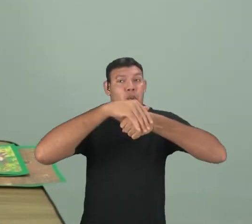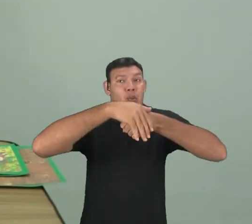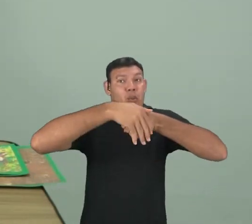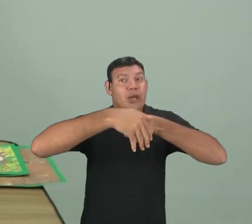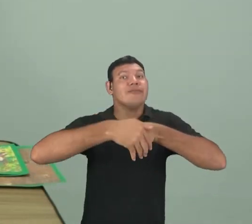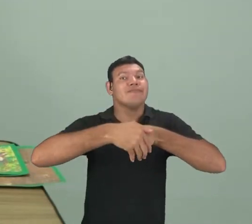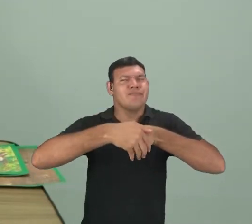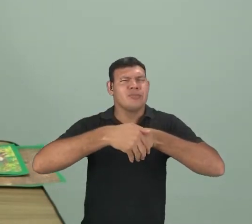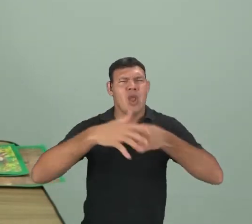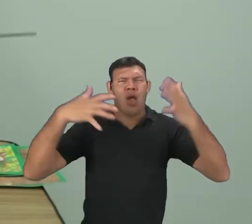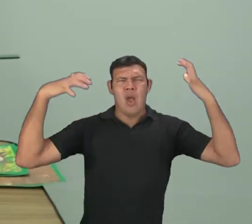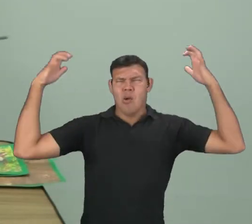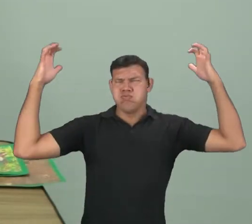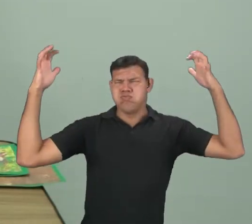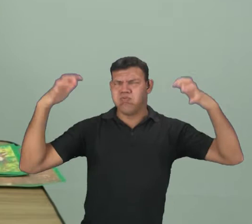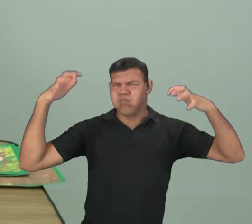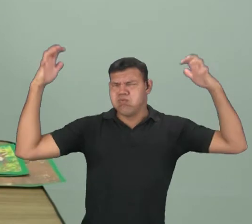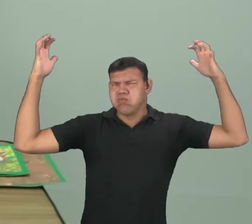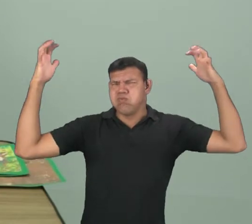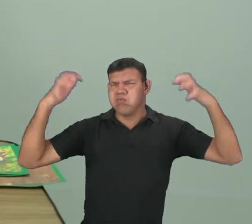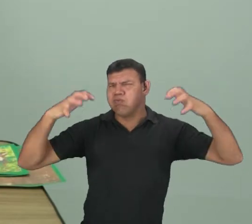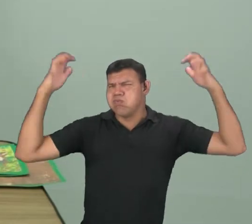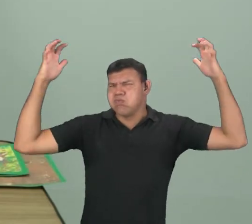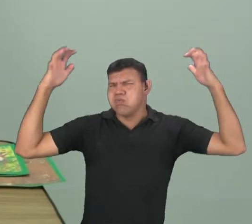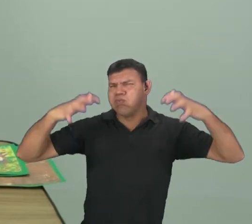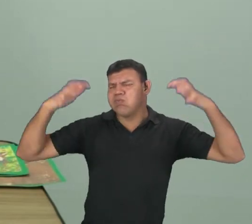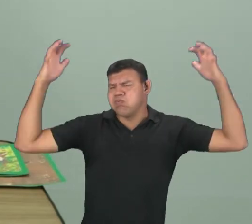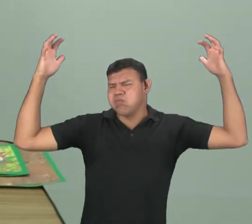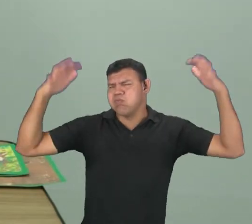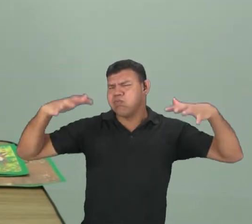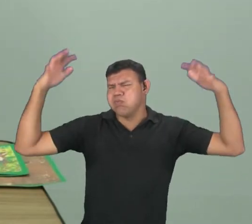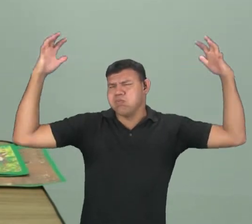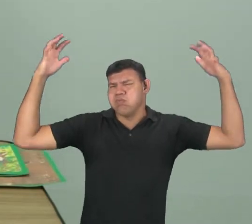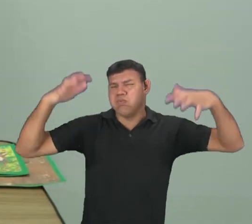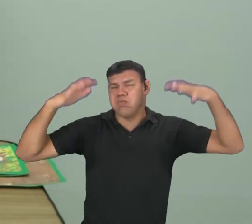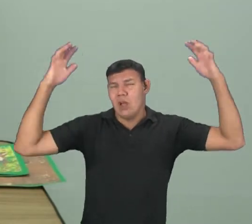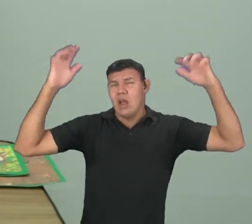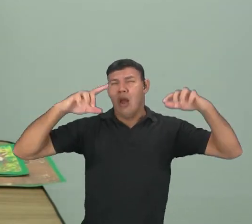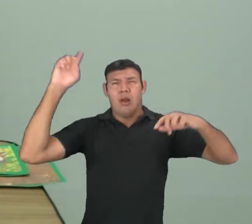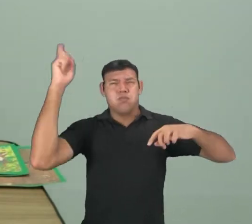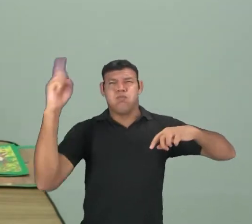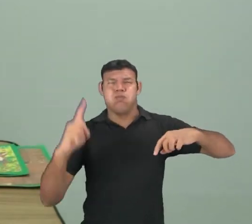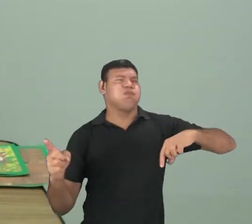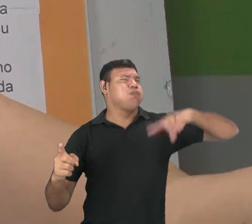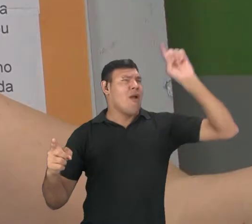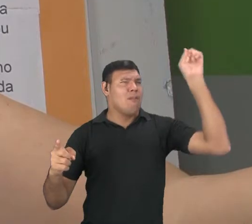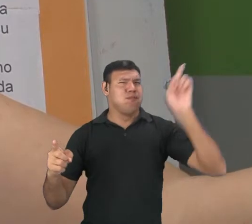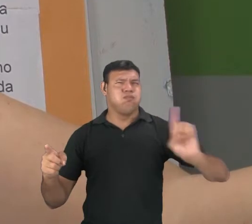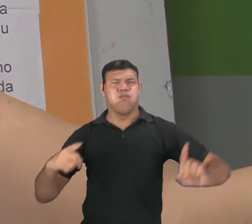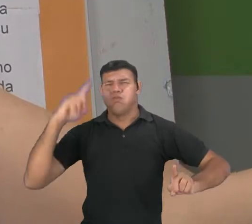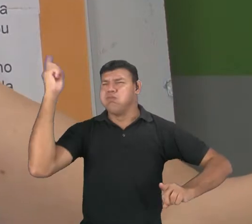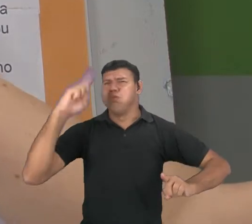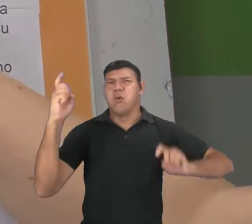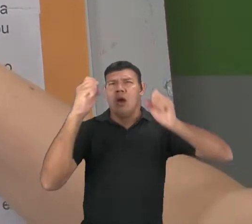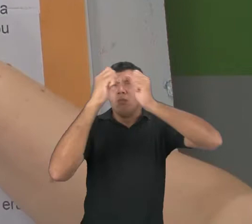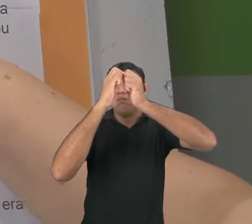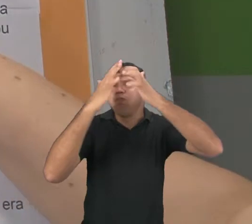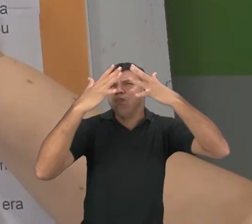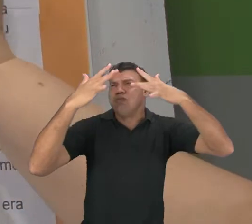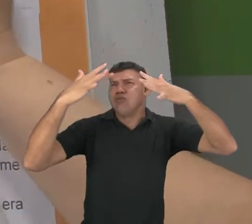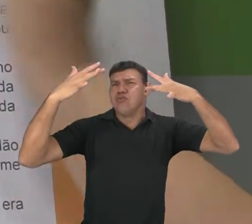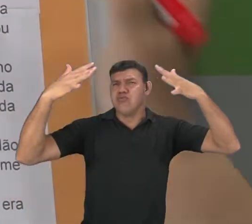né, começou a chover, choveu muito, né? Choveu muito, uma grande tempestade,